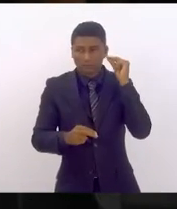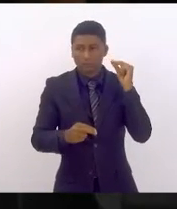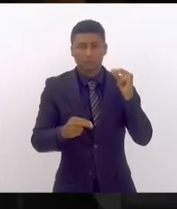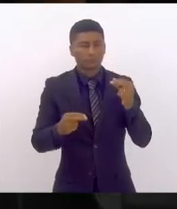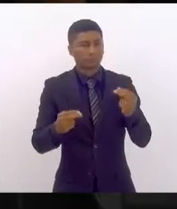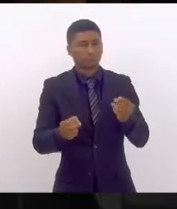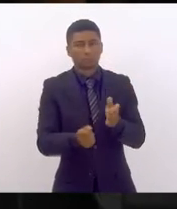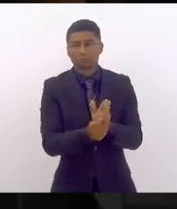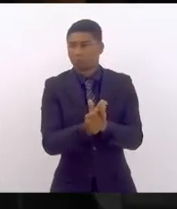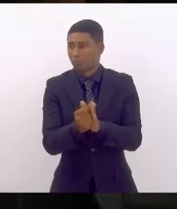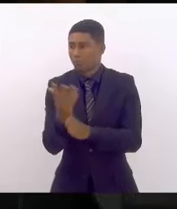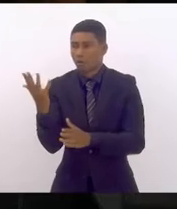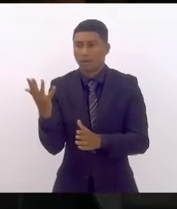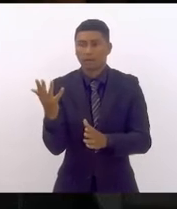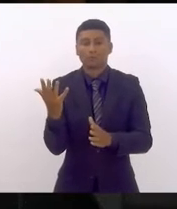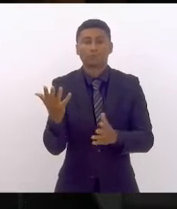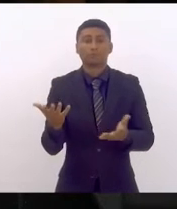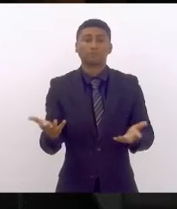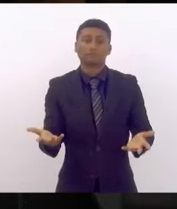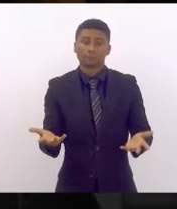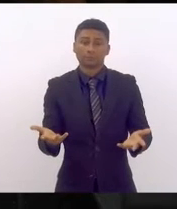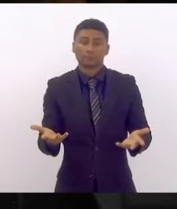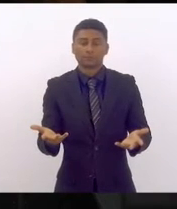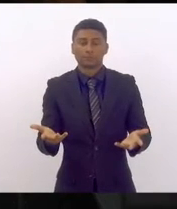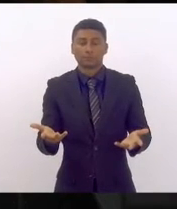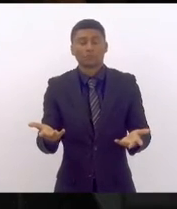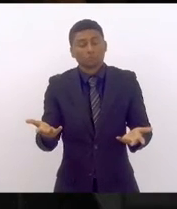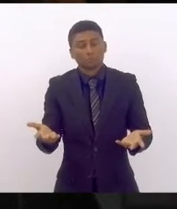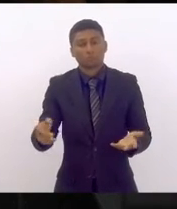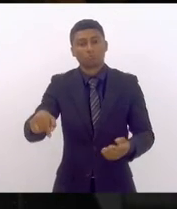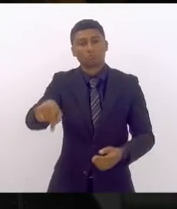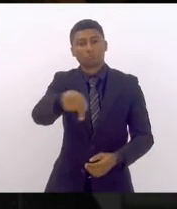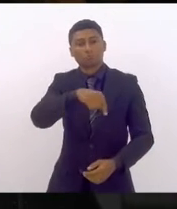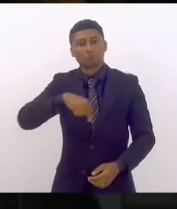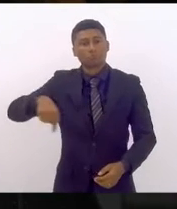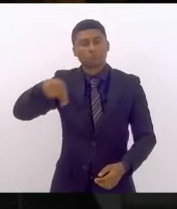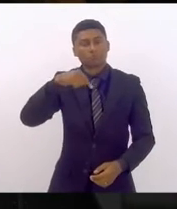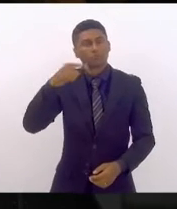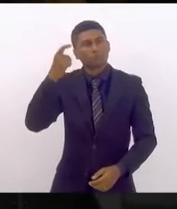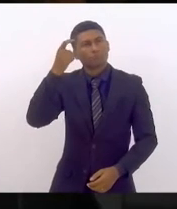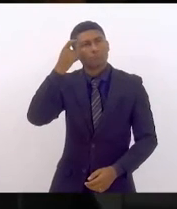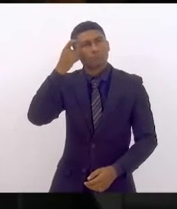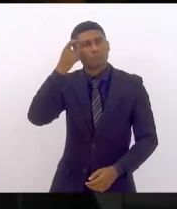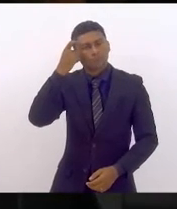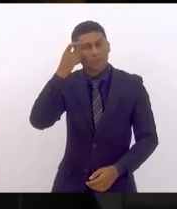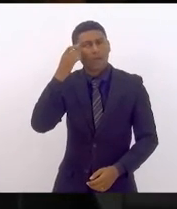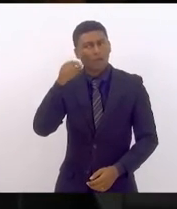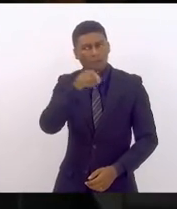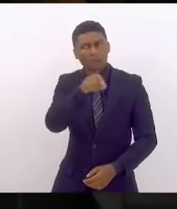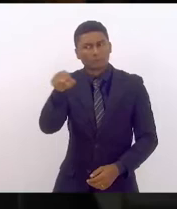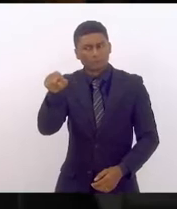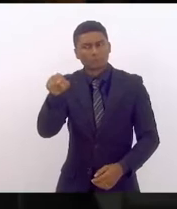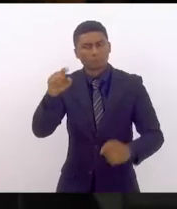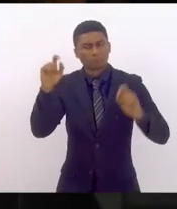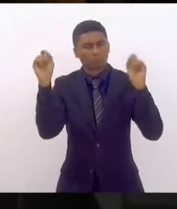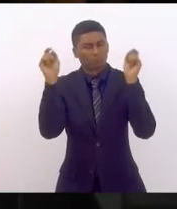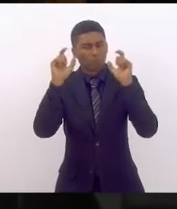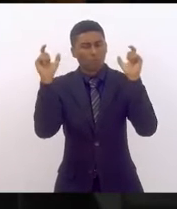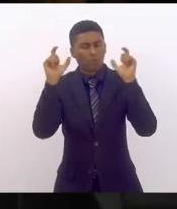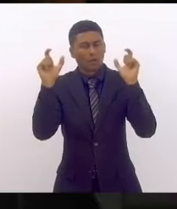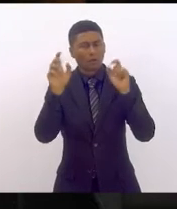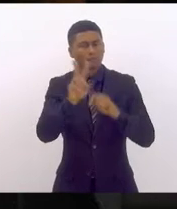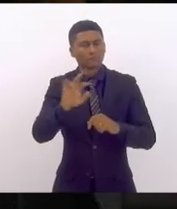e quando a gente acha que muitos vão acordar para esse drama da corrupção